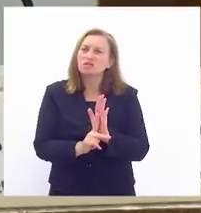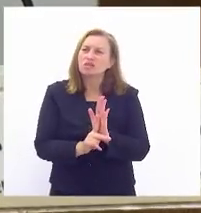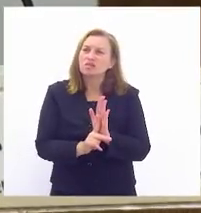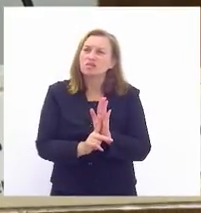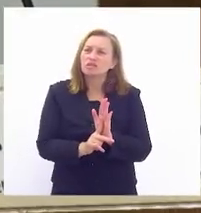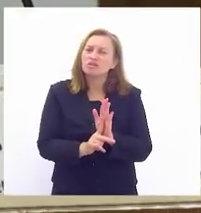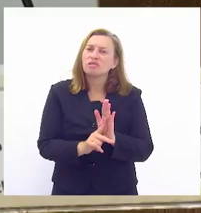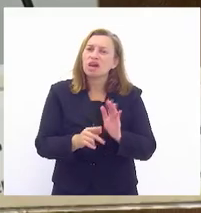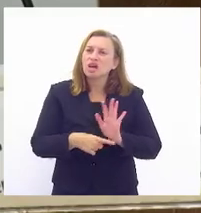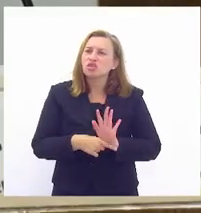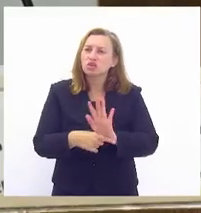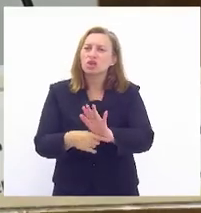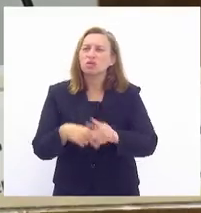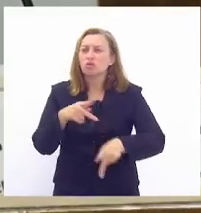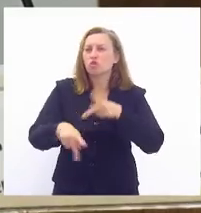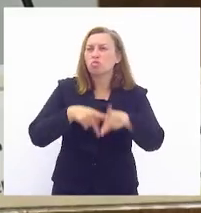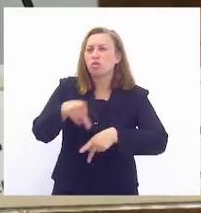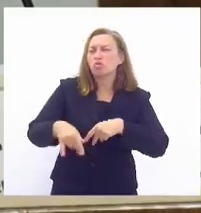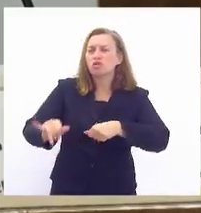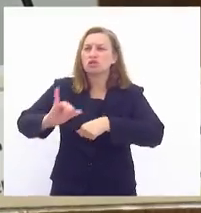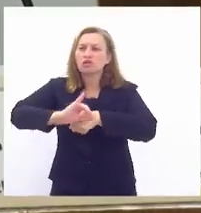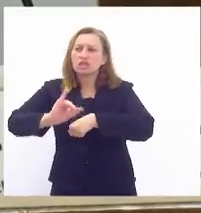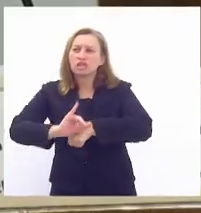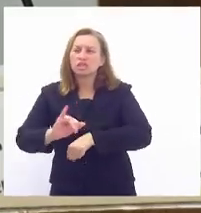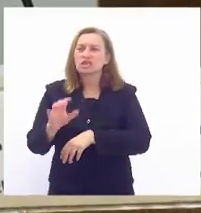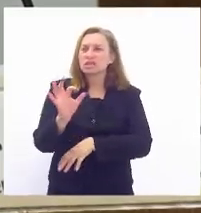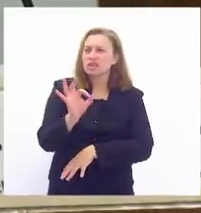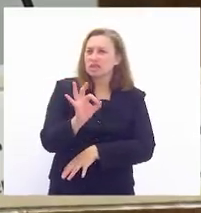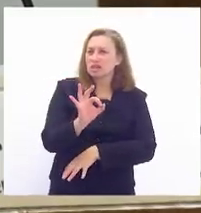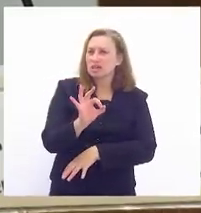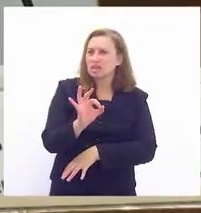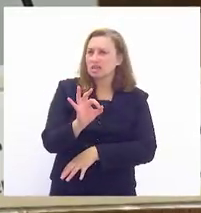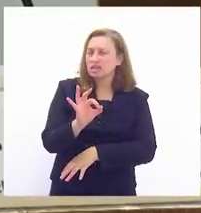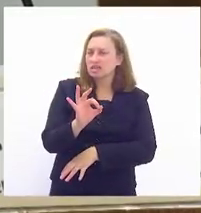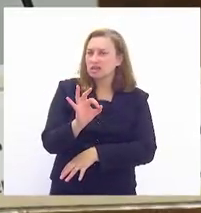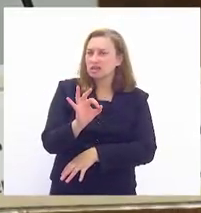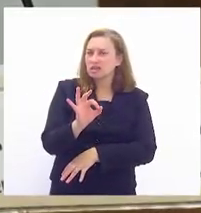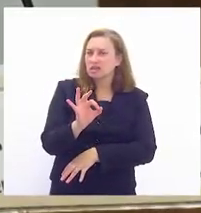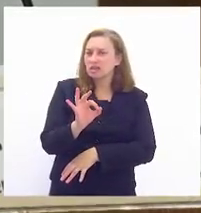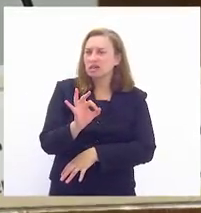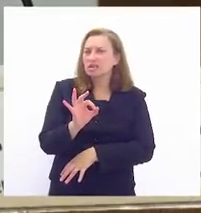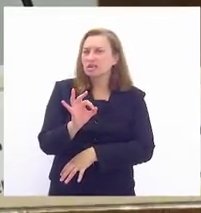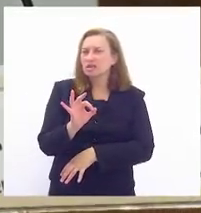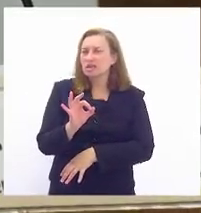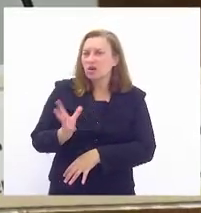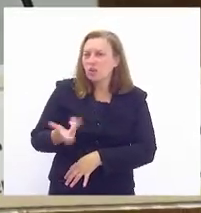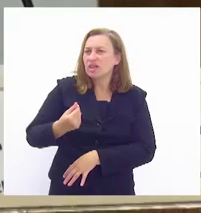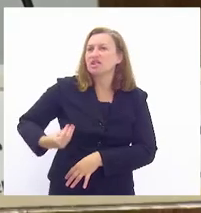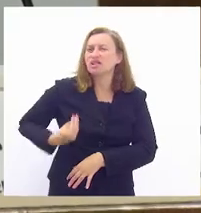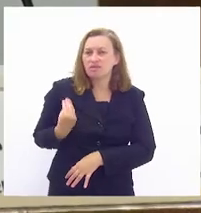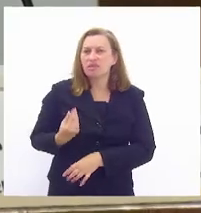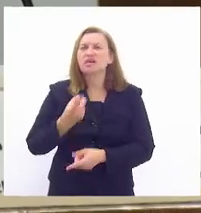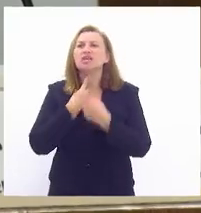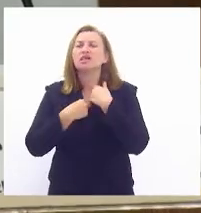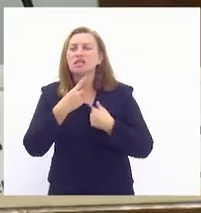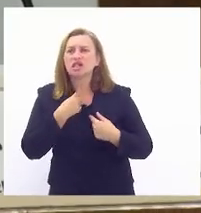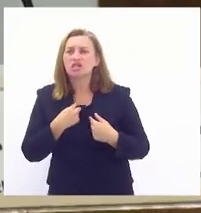população de Volta Redonda tenha realmente o que deseja, ou seja, a